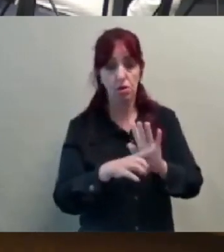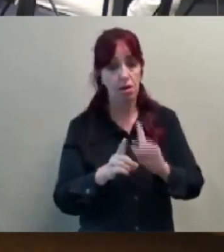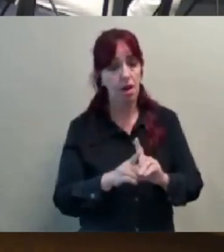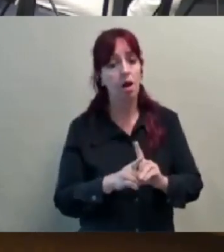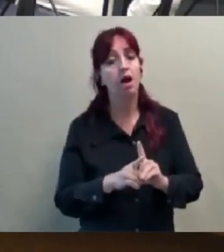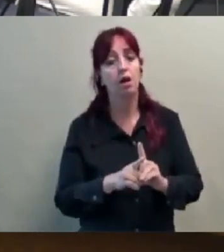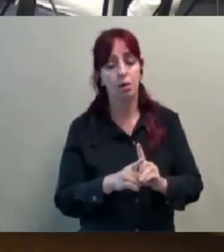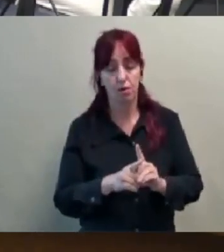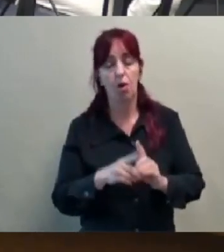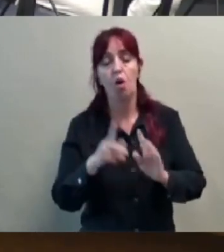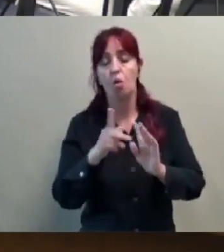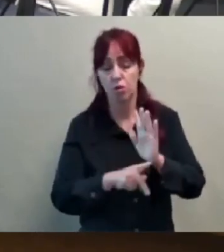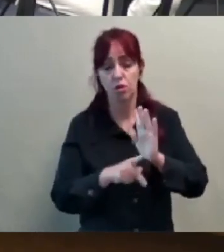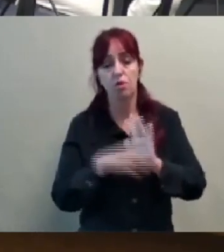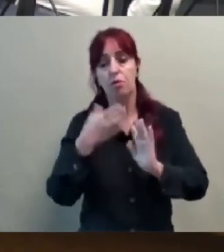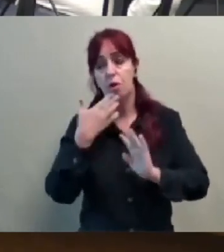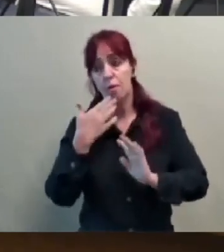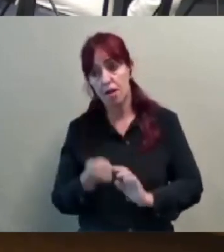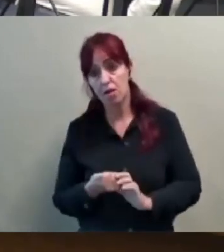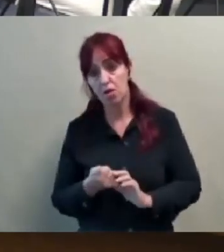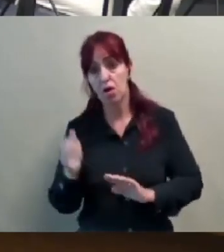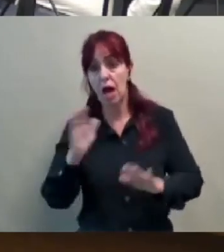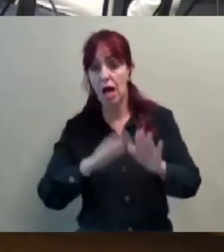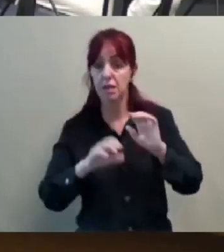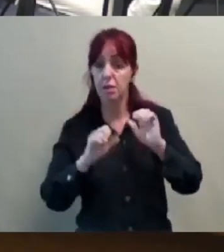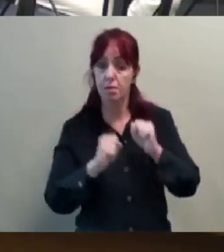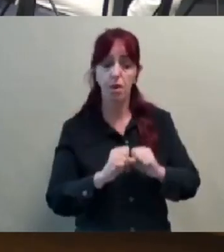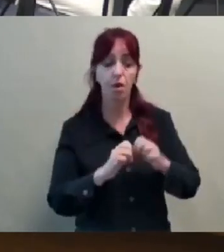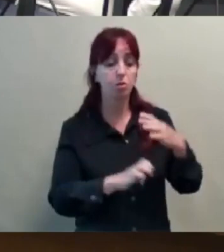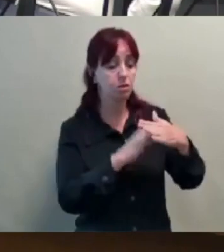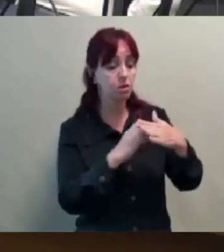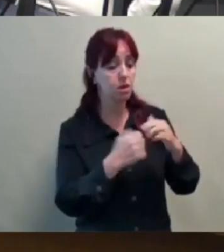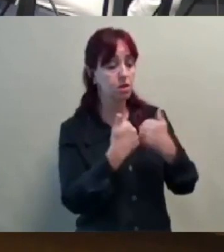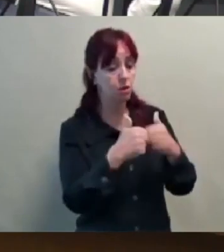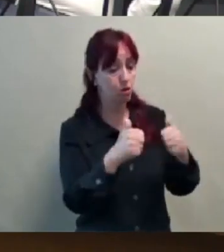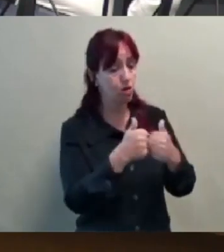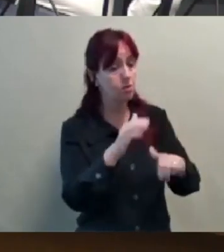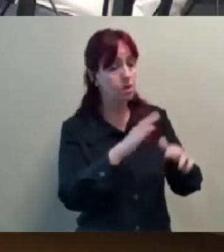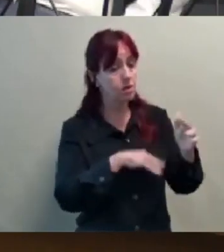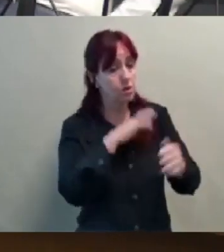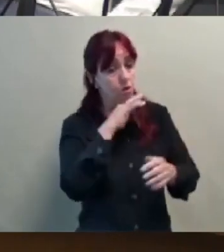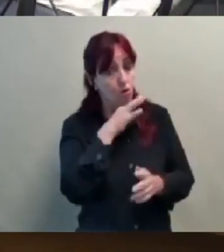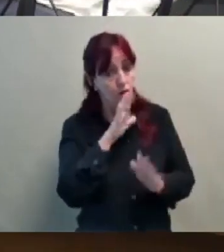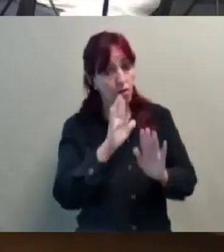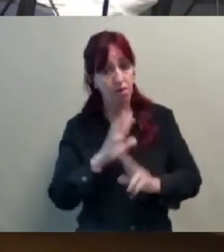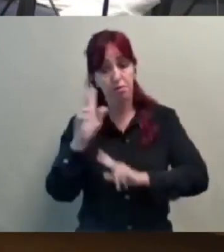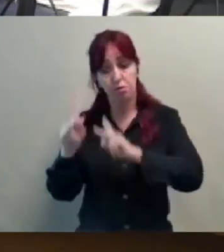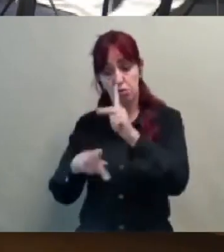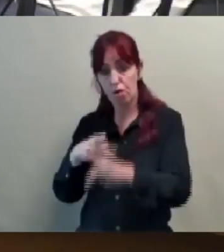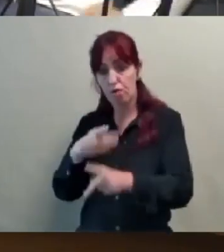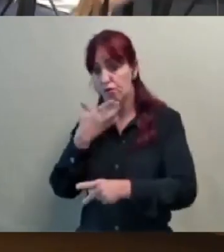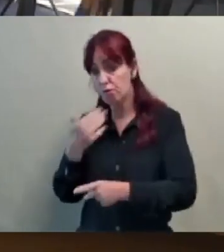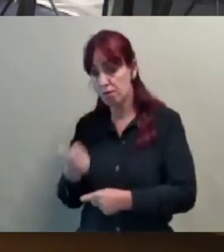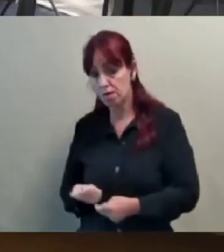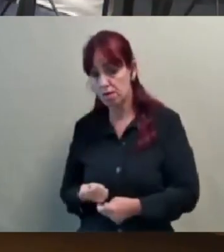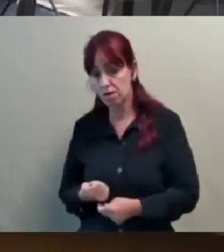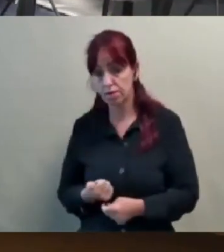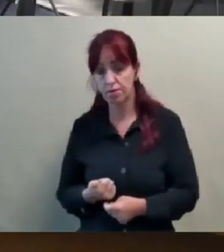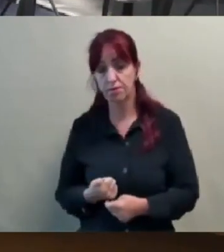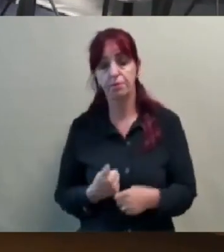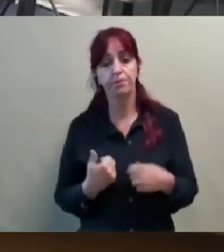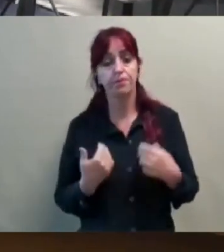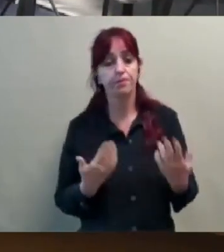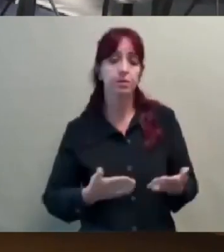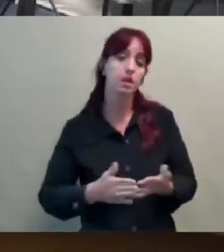melhor para os empresários de ônibus, mas para a população ficou mil vezes melhor. Será que, depois